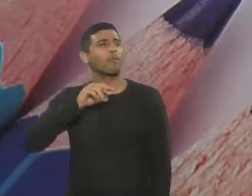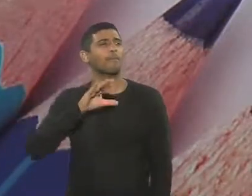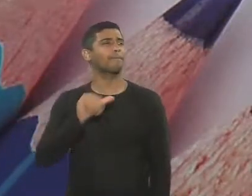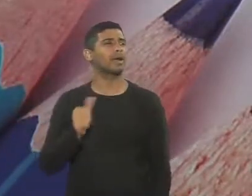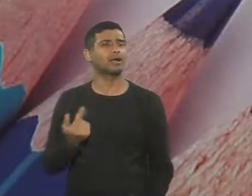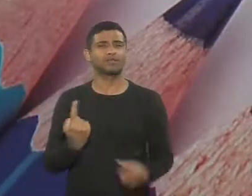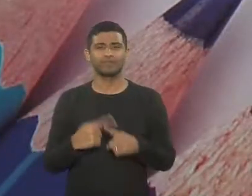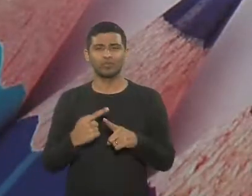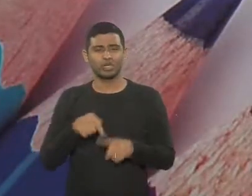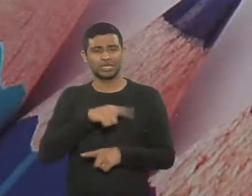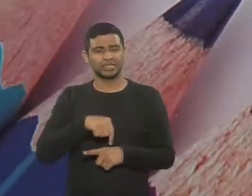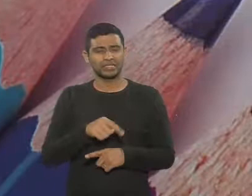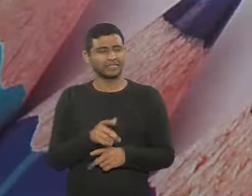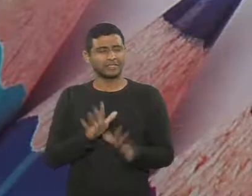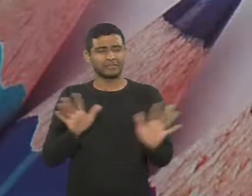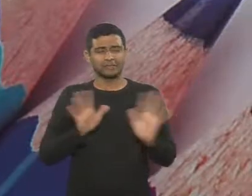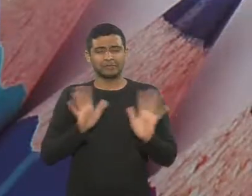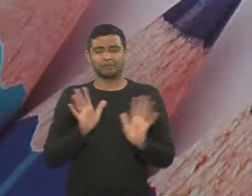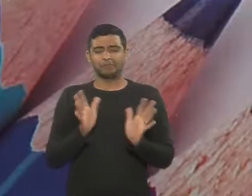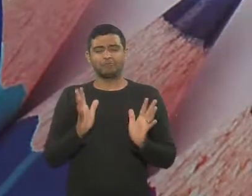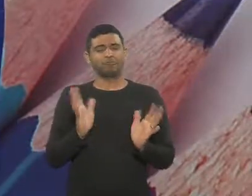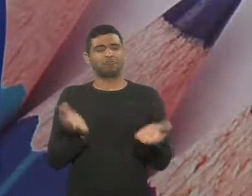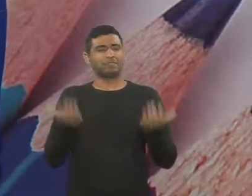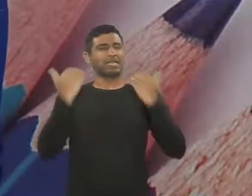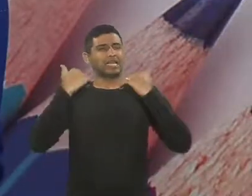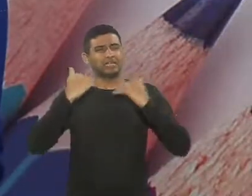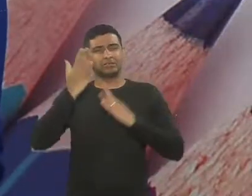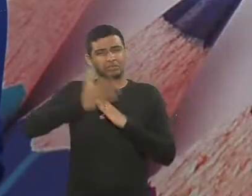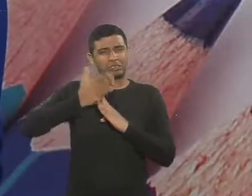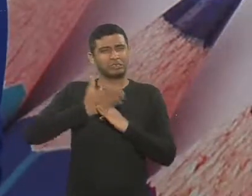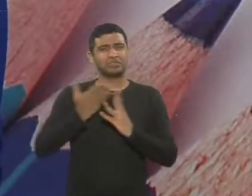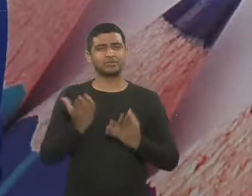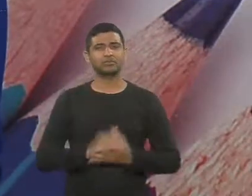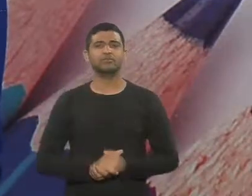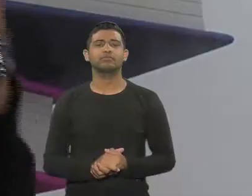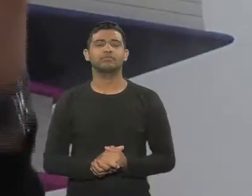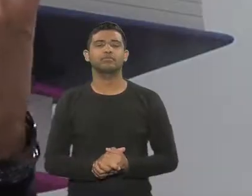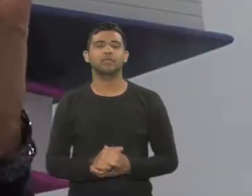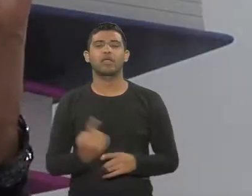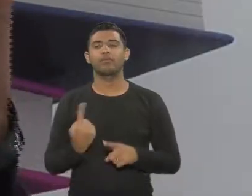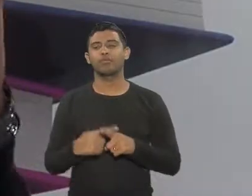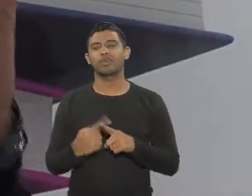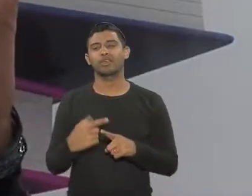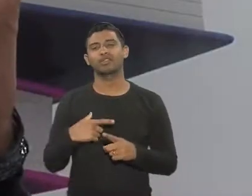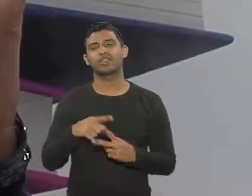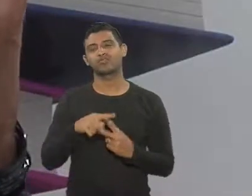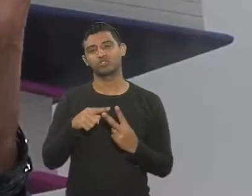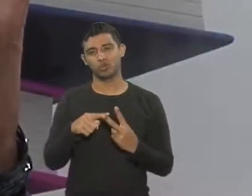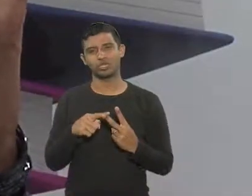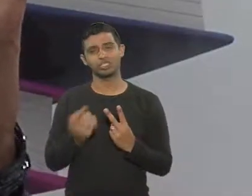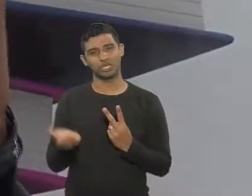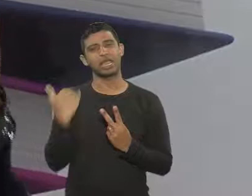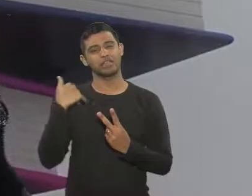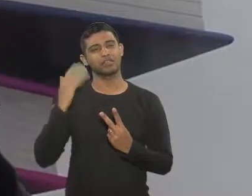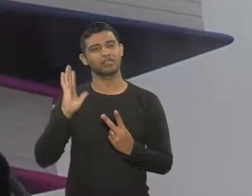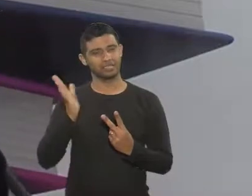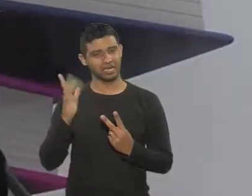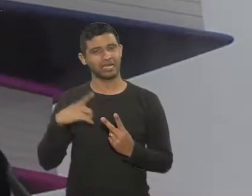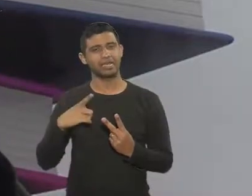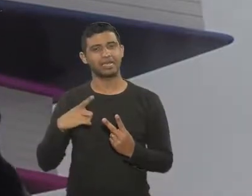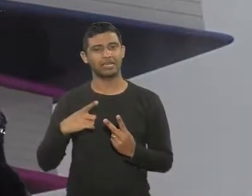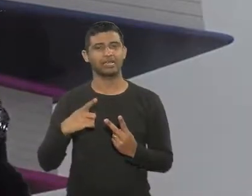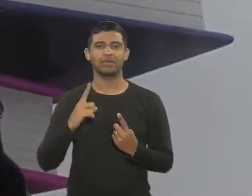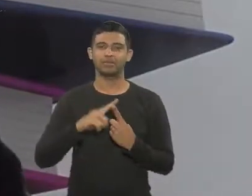Por que a gente resiste tanto à nossa natureza, vamos dizer assim? Porque a gente tem os dois movimentos na gente. A gente tem